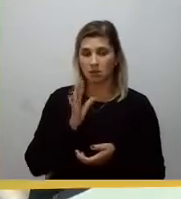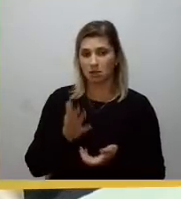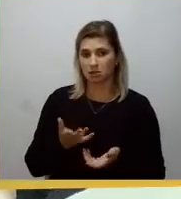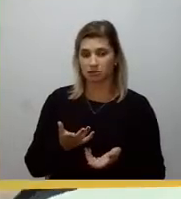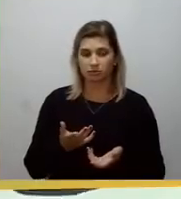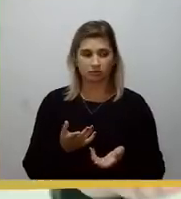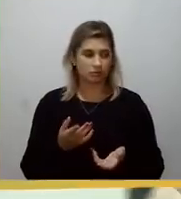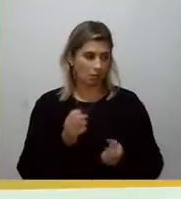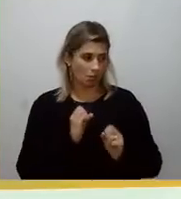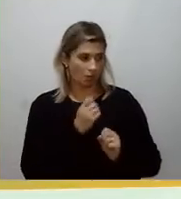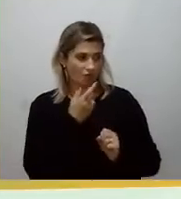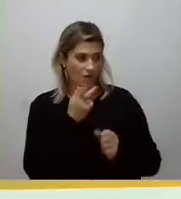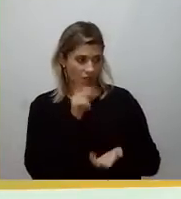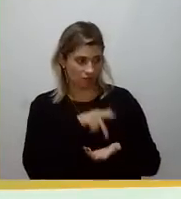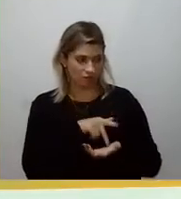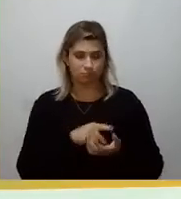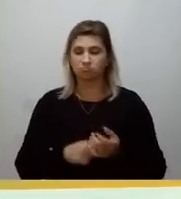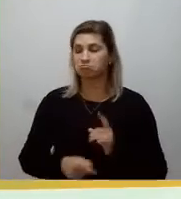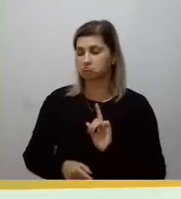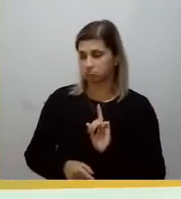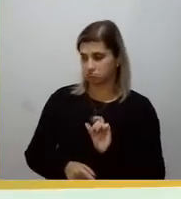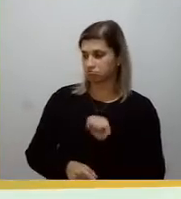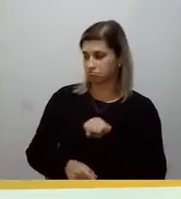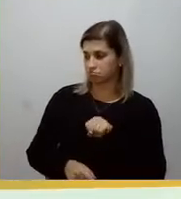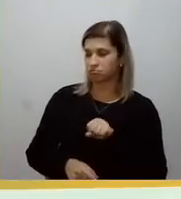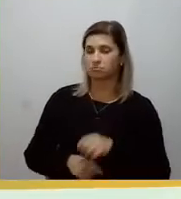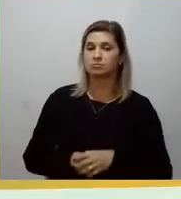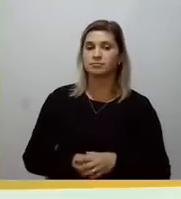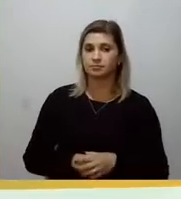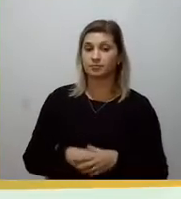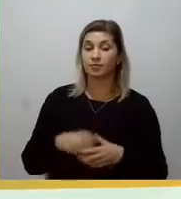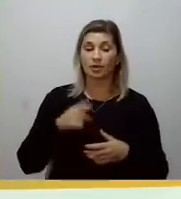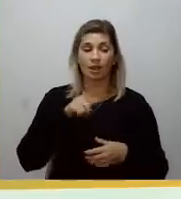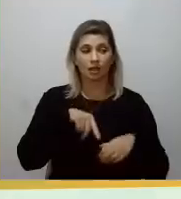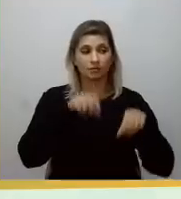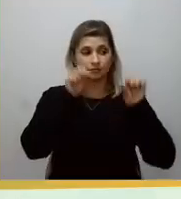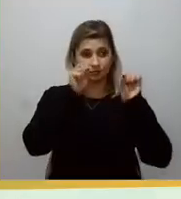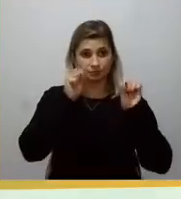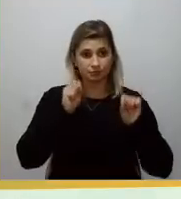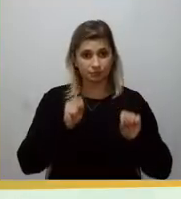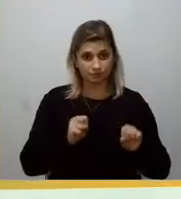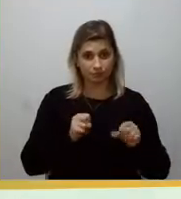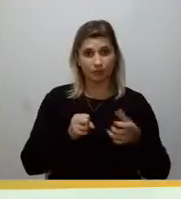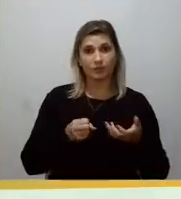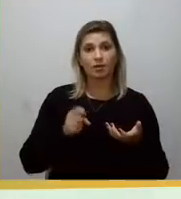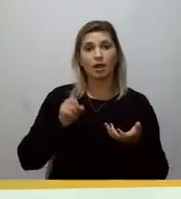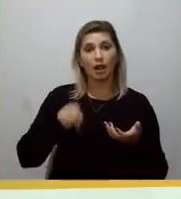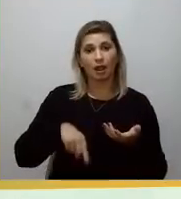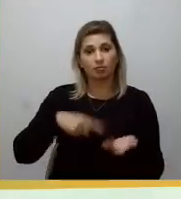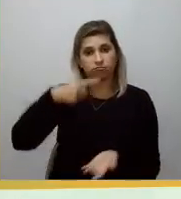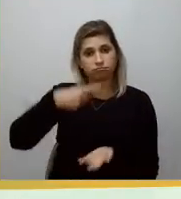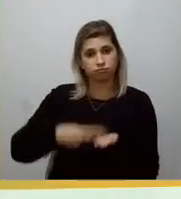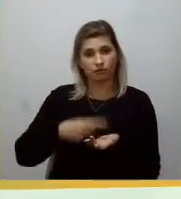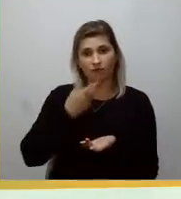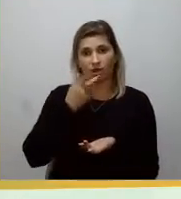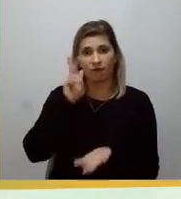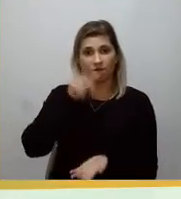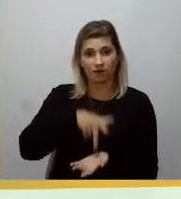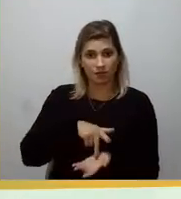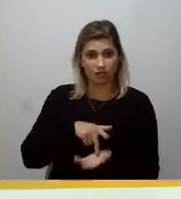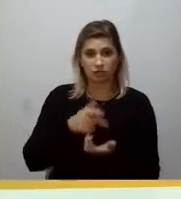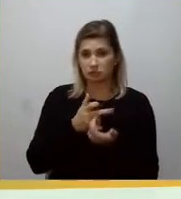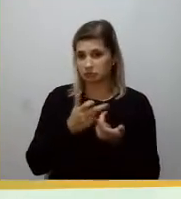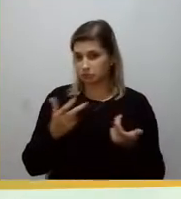verdade sobre ele? Não, sobre ele. Então o senhor será ouvido na condição de testemunha. Nessa qualidade, o senhor deve prestar o compromisso de dizer a verdade sobre o que souber e for